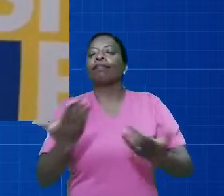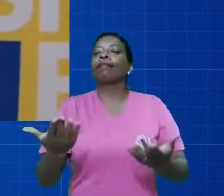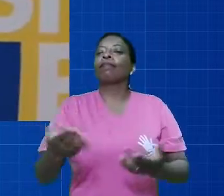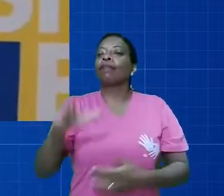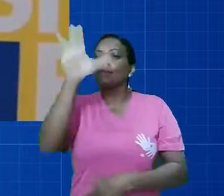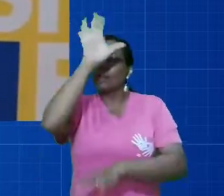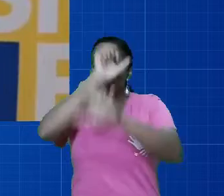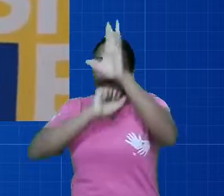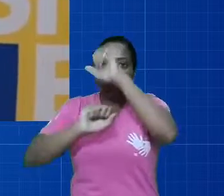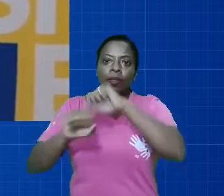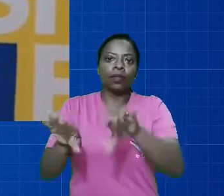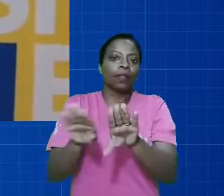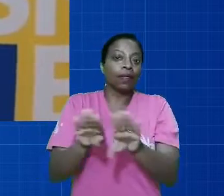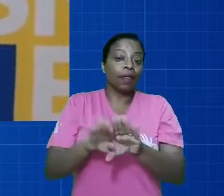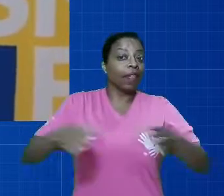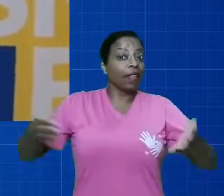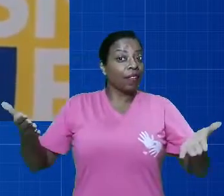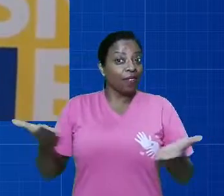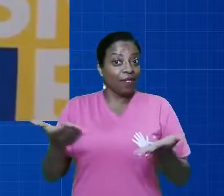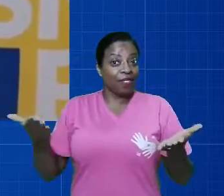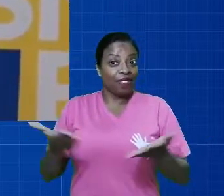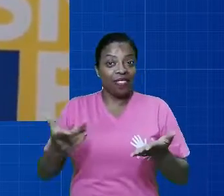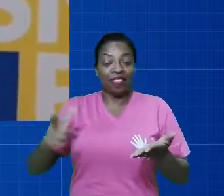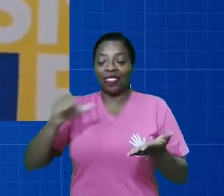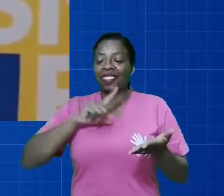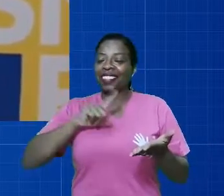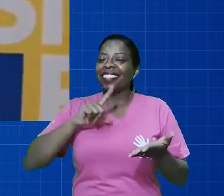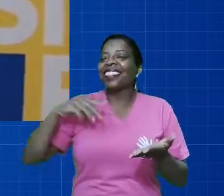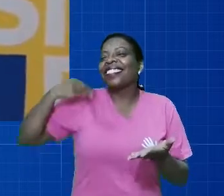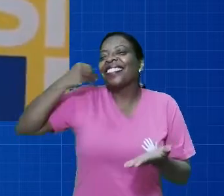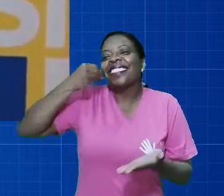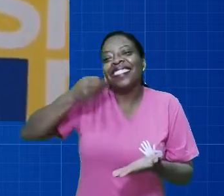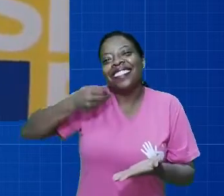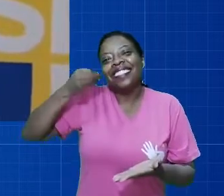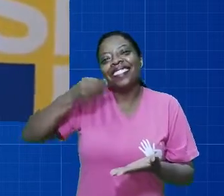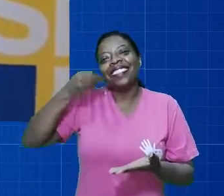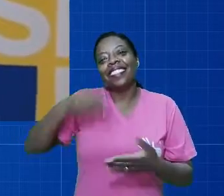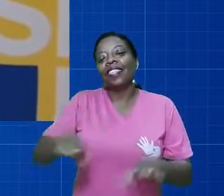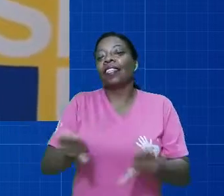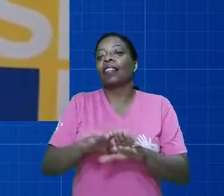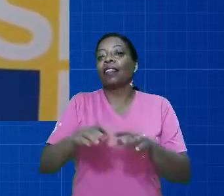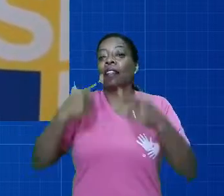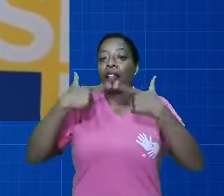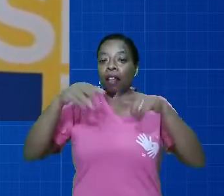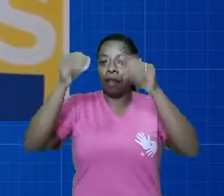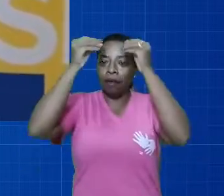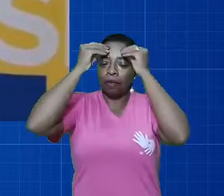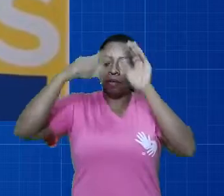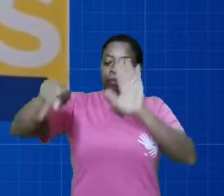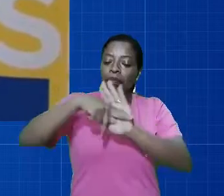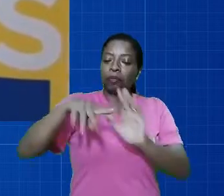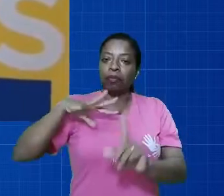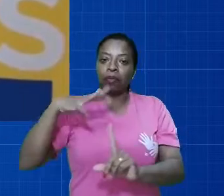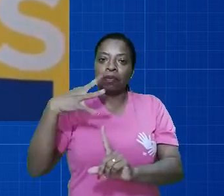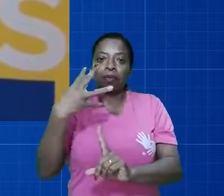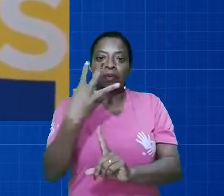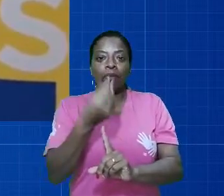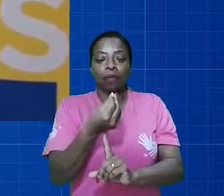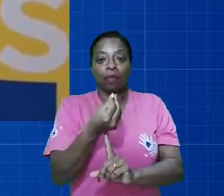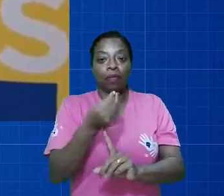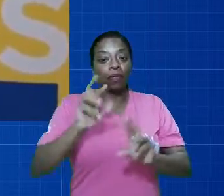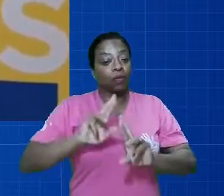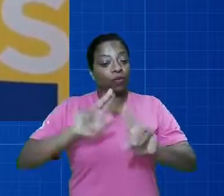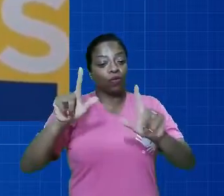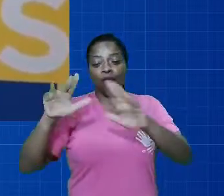pelas nossas mãos e que estão aí hoje tendo vivências com linguagens de arte que muitas vezes